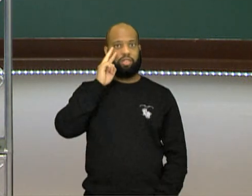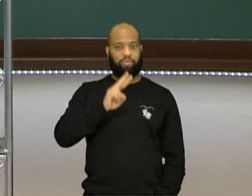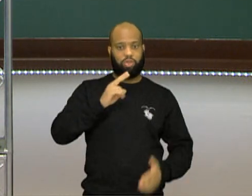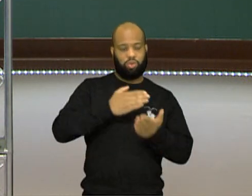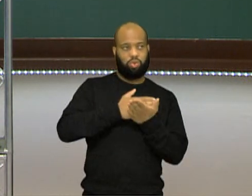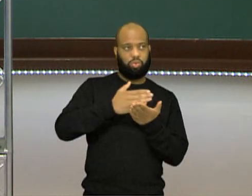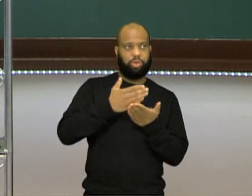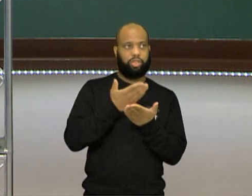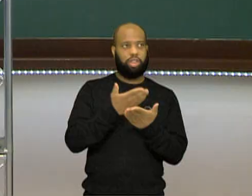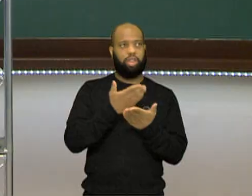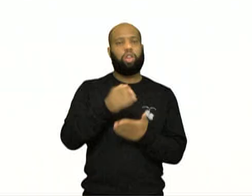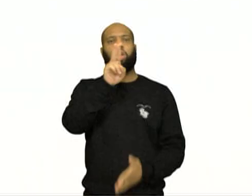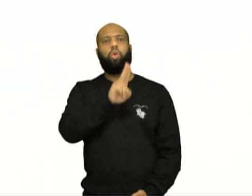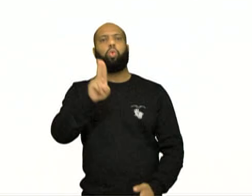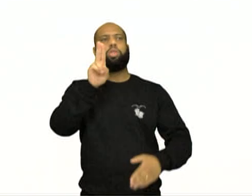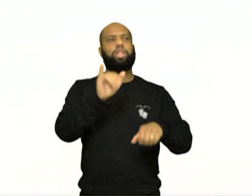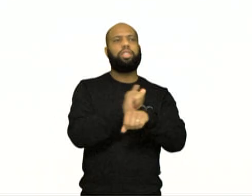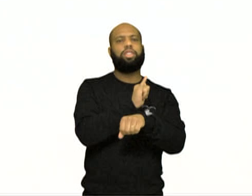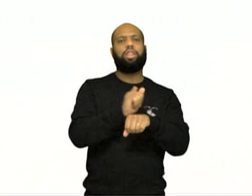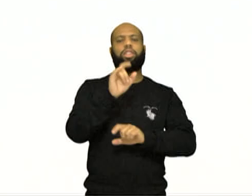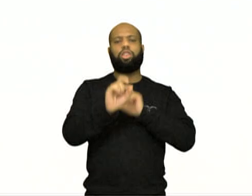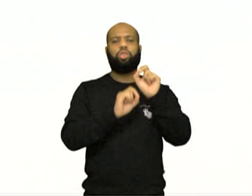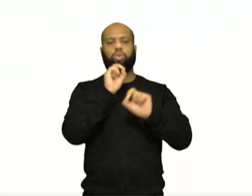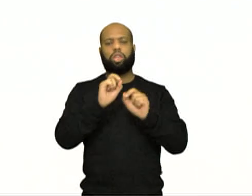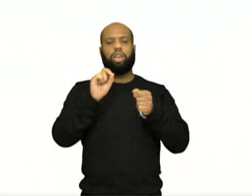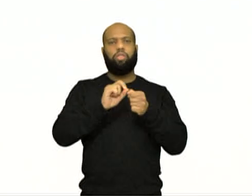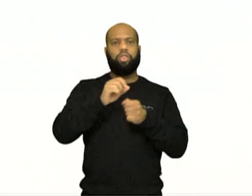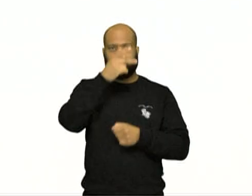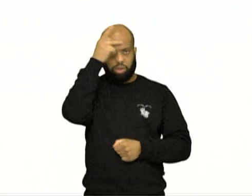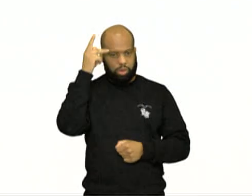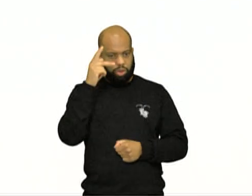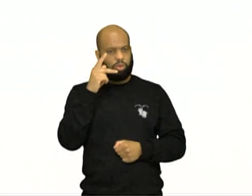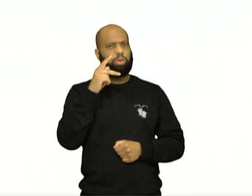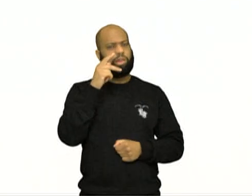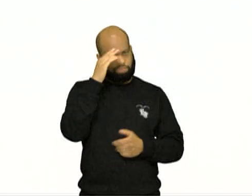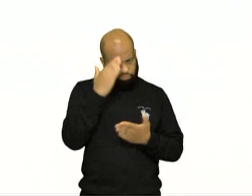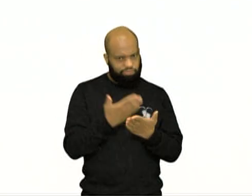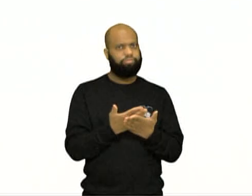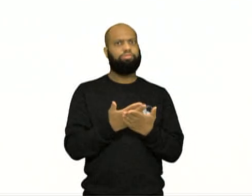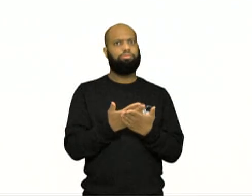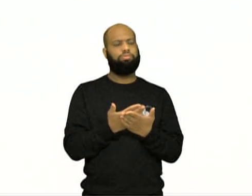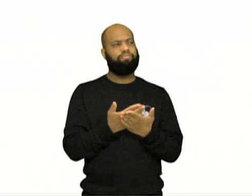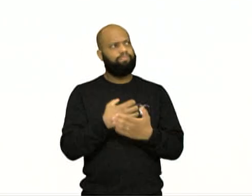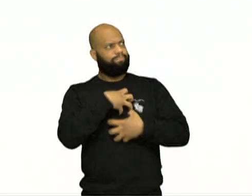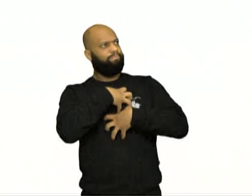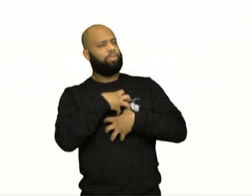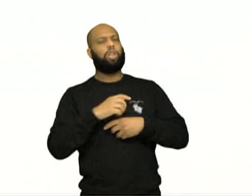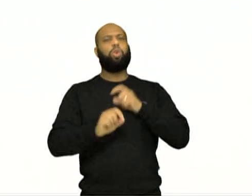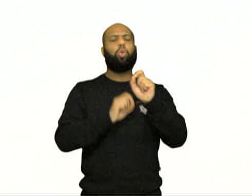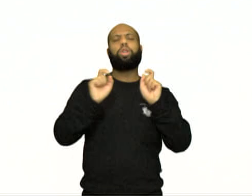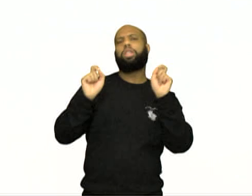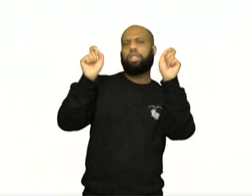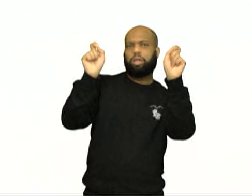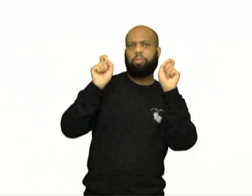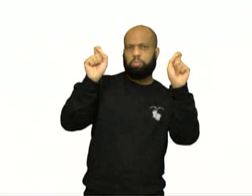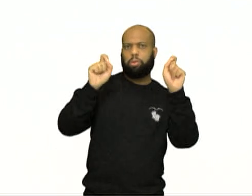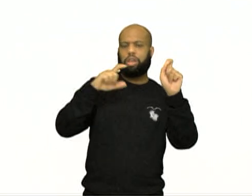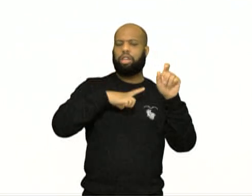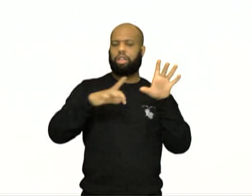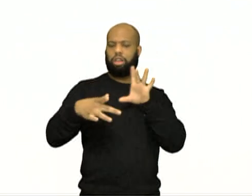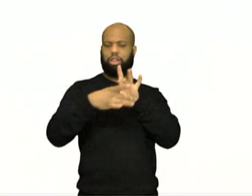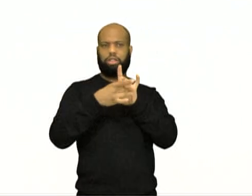aula usa qual estratégia para persuadir o público leitor? Que tipo de campanha